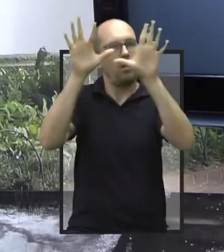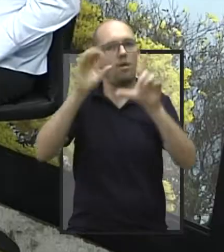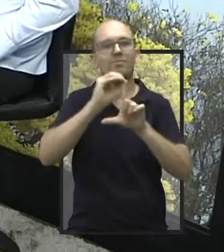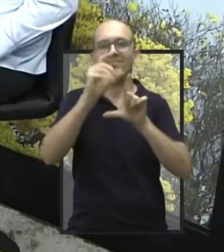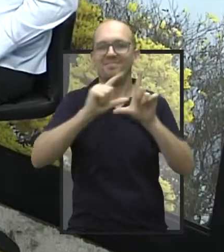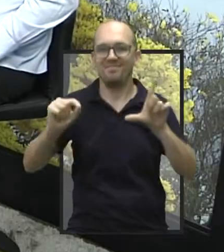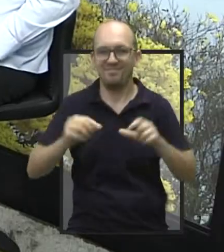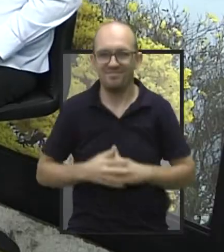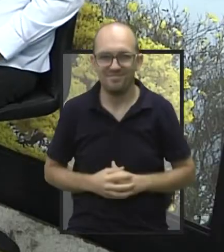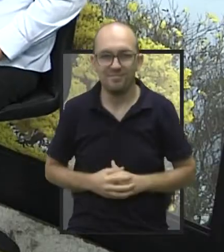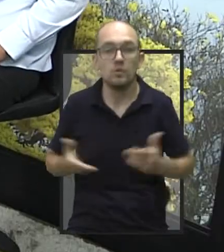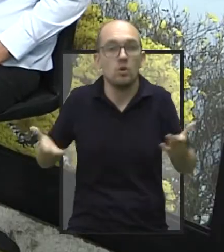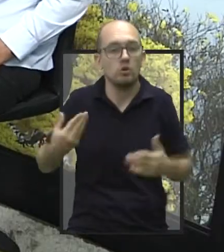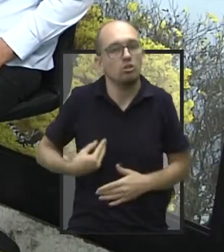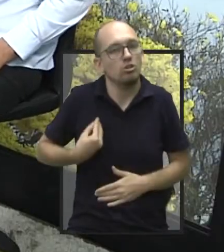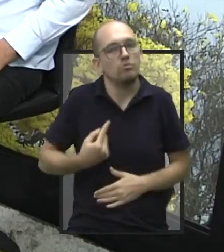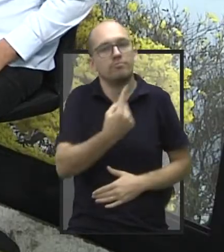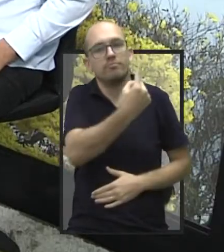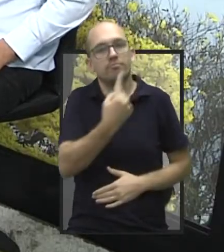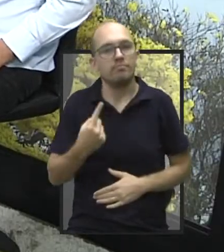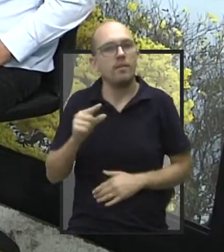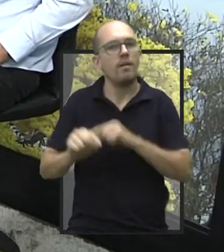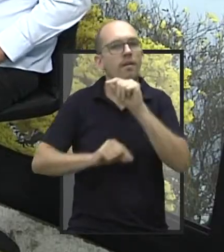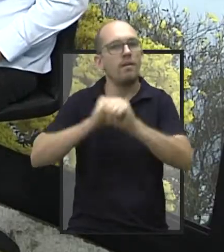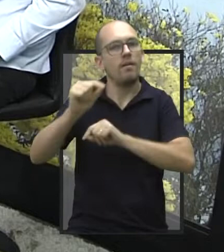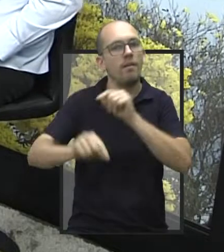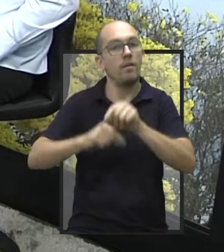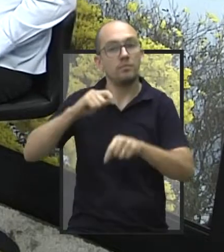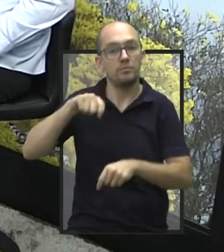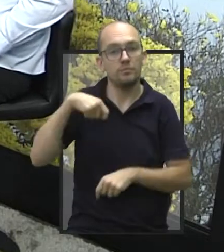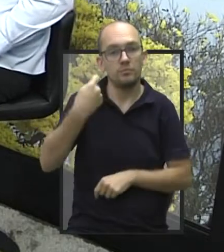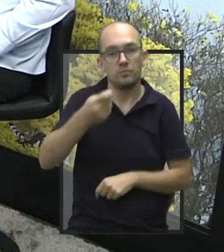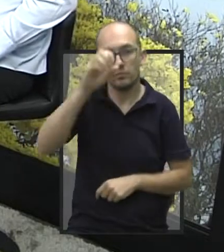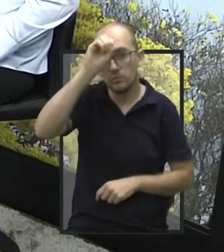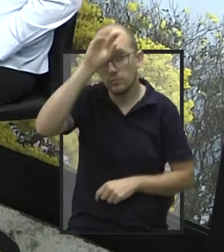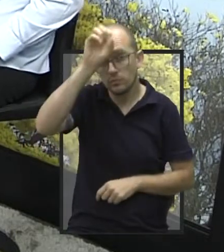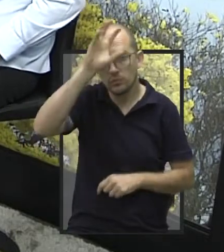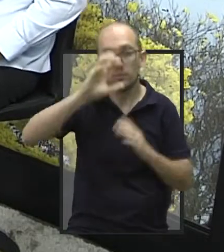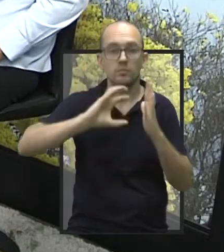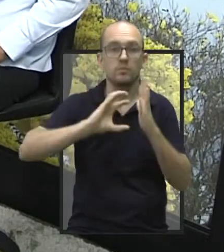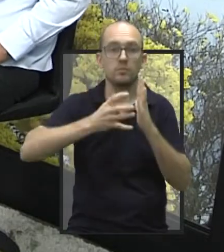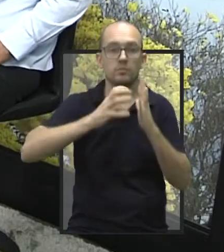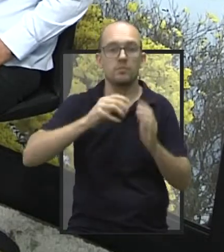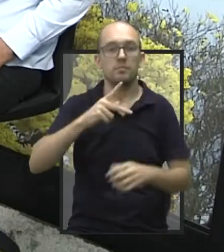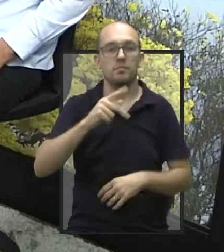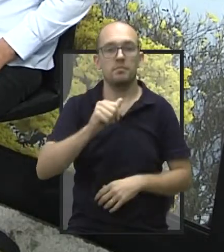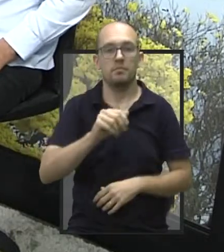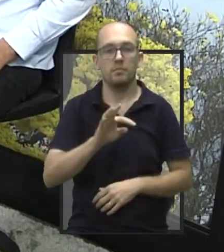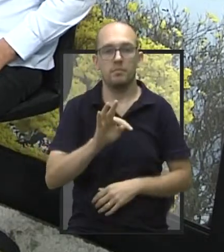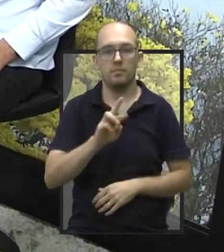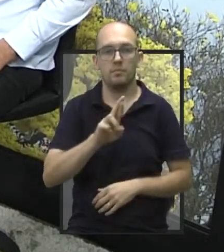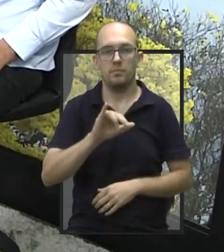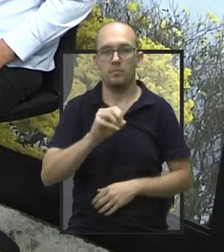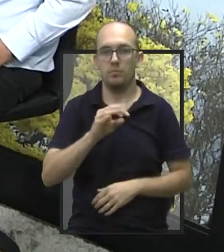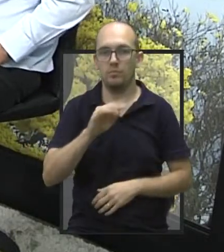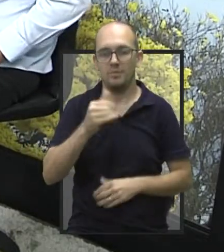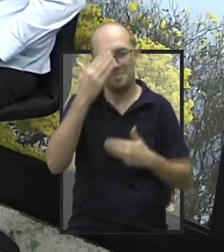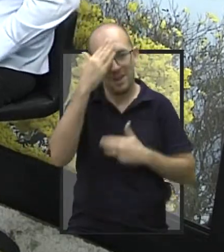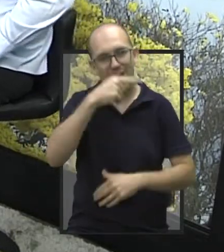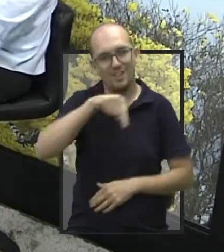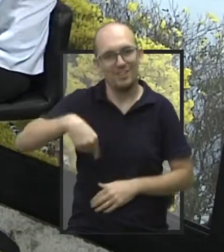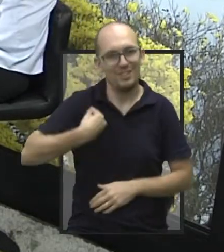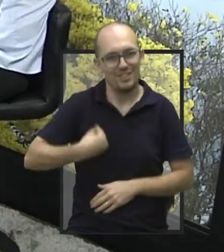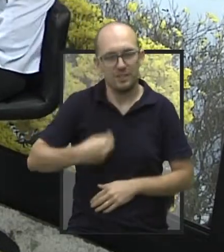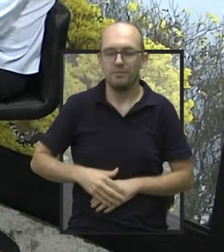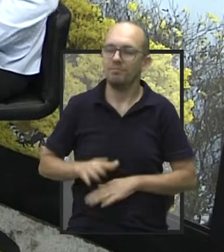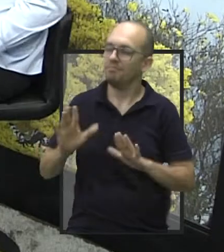Jaú. E nesta edição eu recebo aqui no estúdio o vereador do Patriota, Luiz Maurílio Moretti. Vereador, obrigado pela sua presença